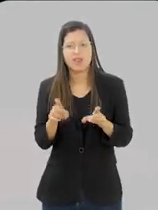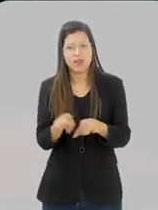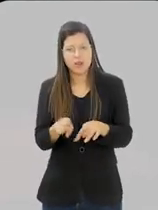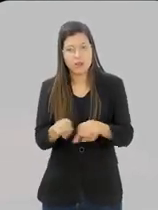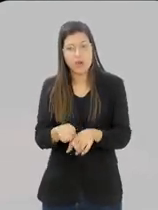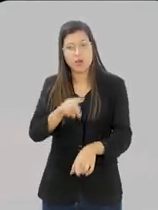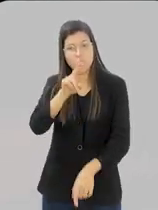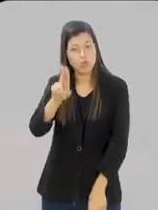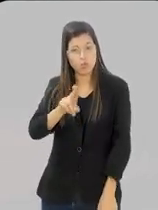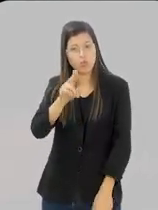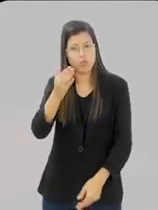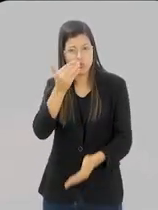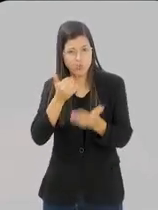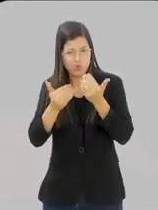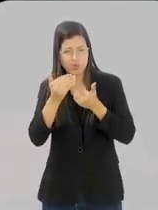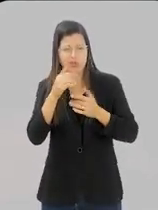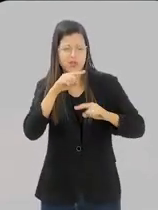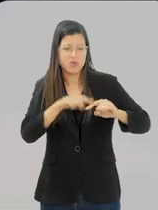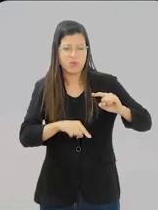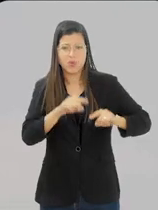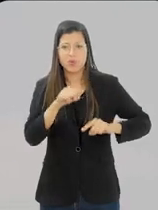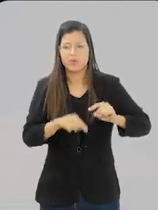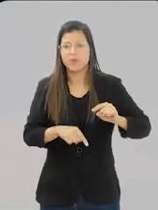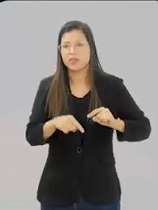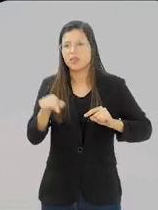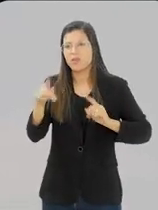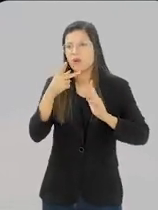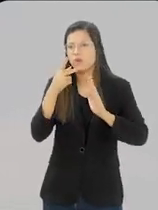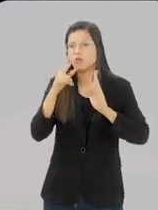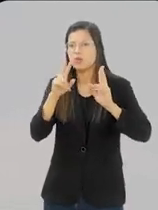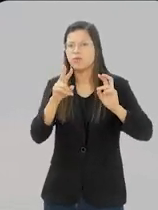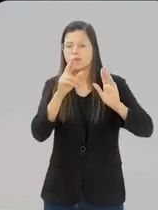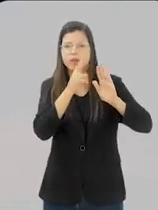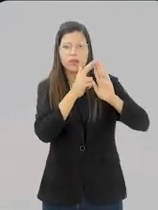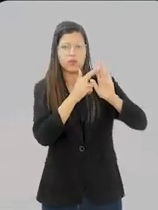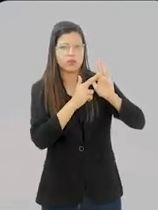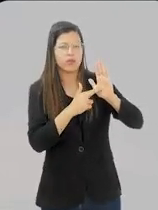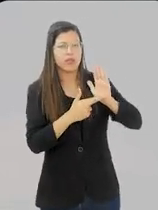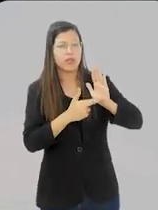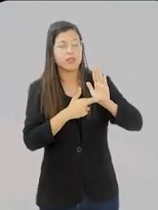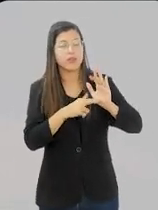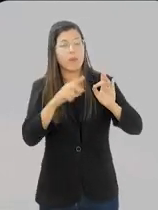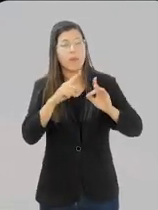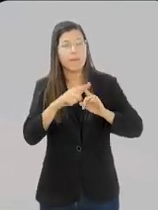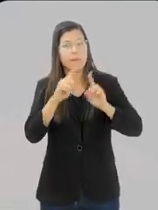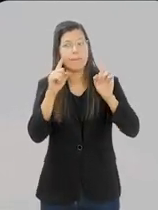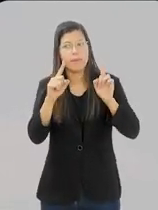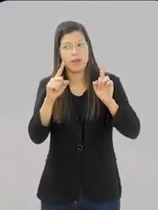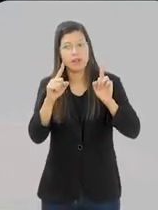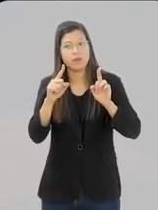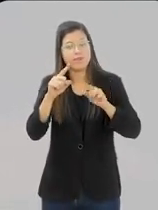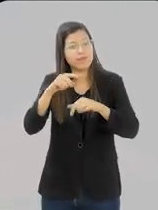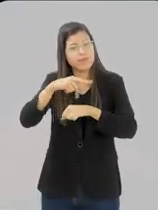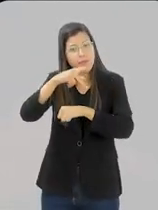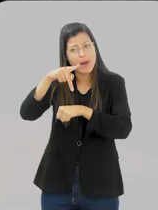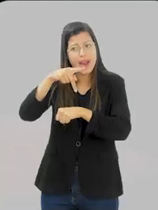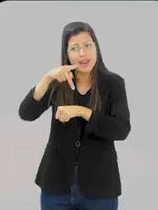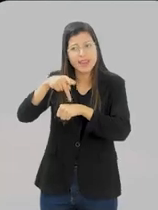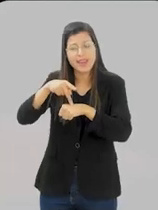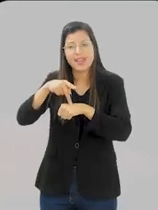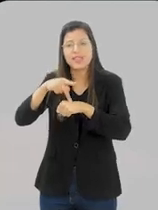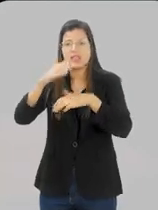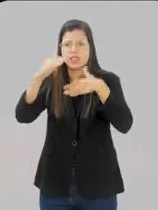desses produtos. E aí, o senhor falou sobre a questão da regulamentação, mas além da regulamentação, países